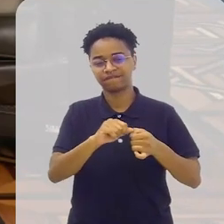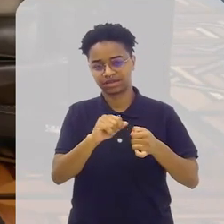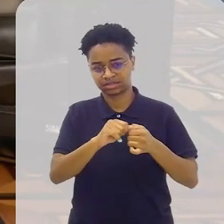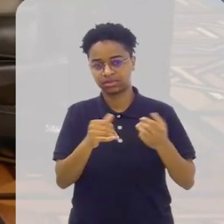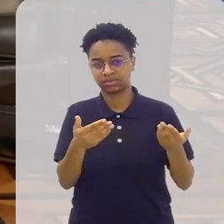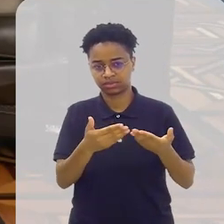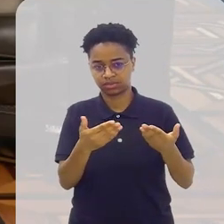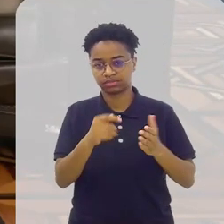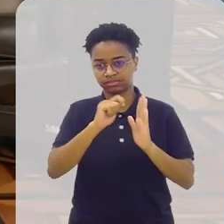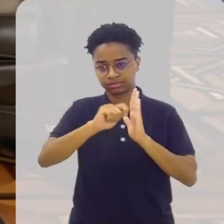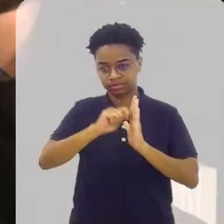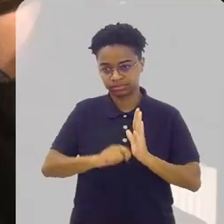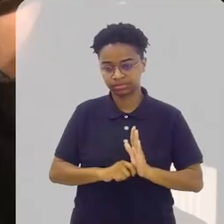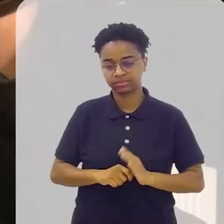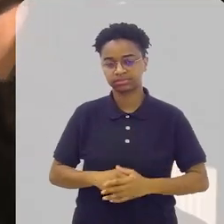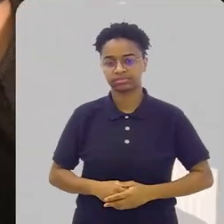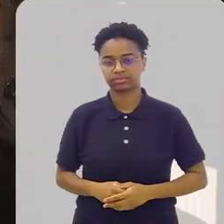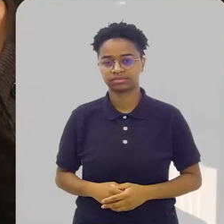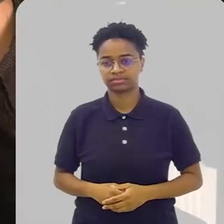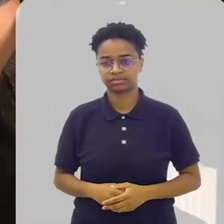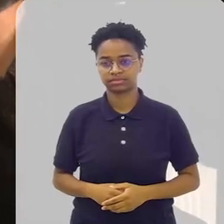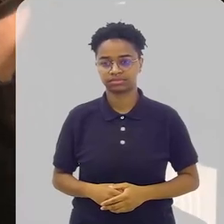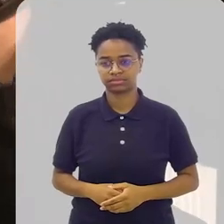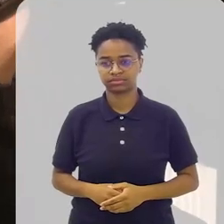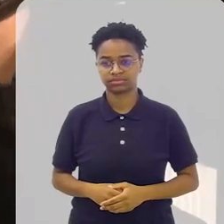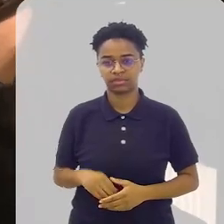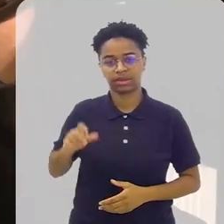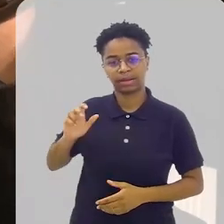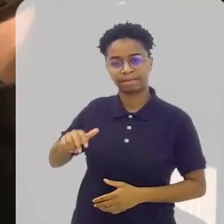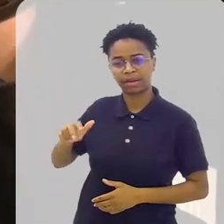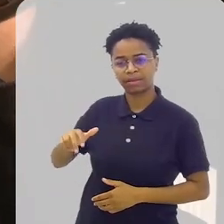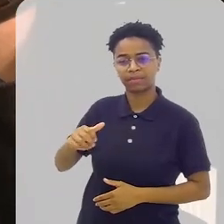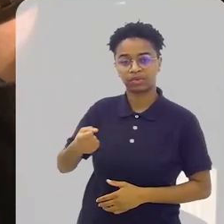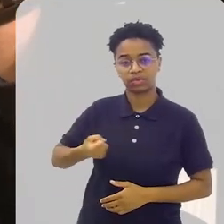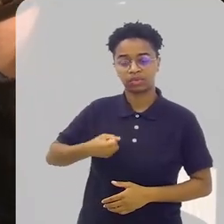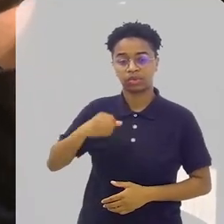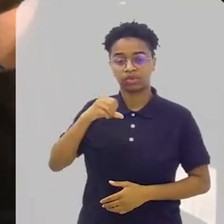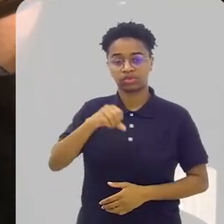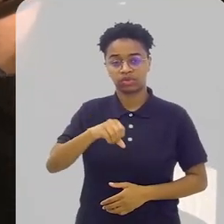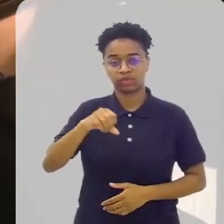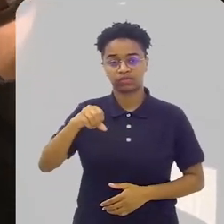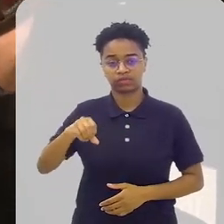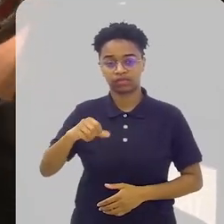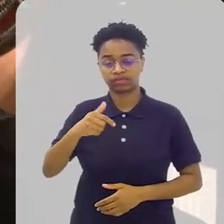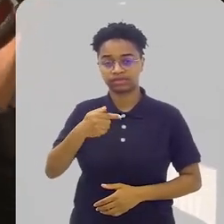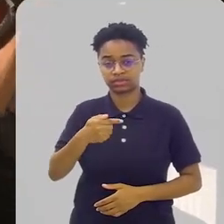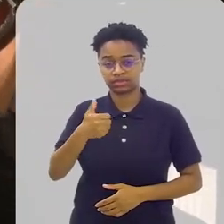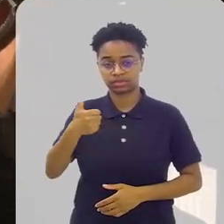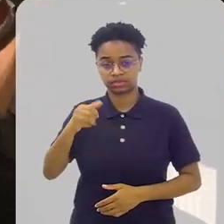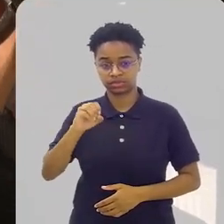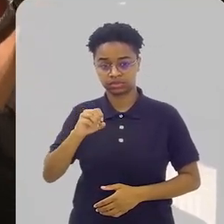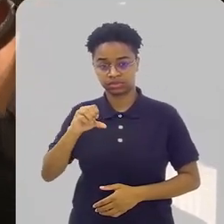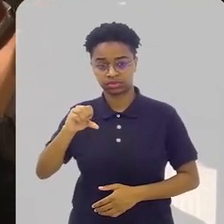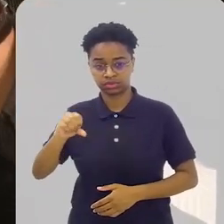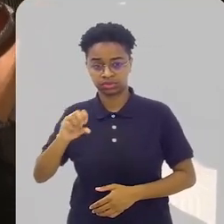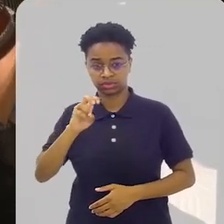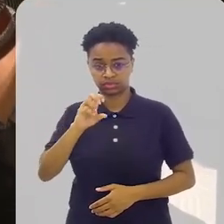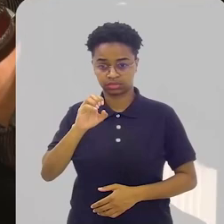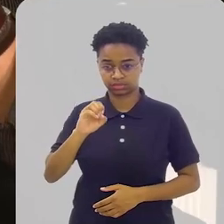sim tá fazendo lá ela tá escrevendo senhoras e senhores tá dizendo desfilando o número